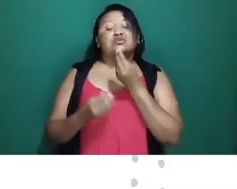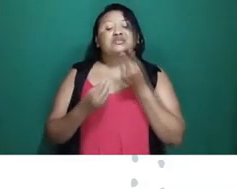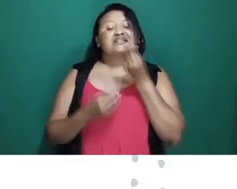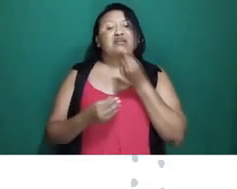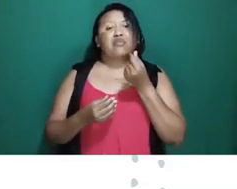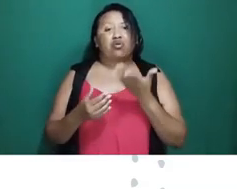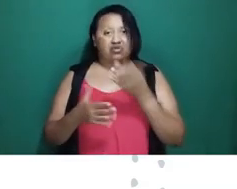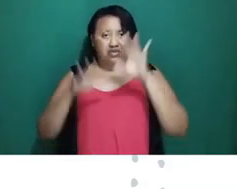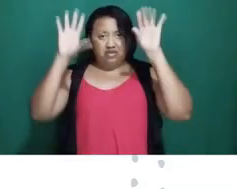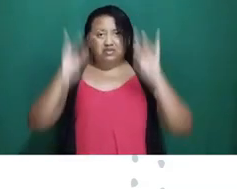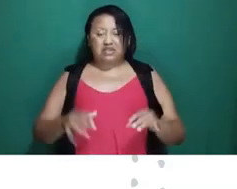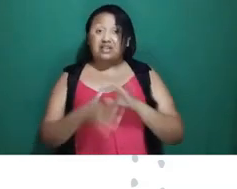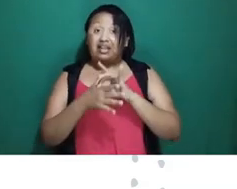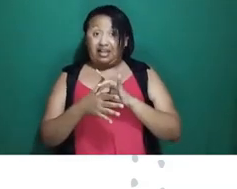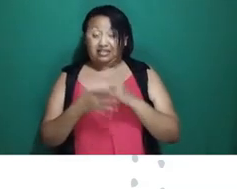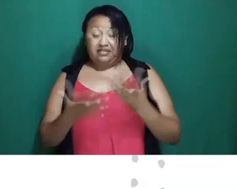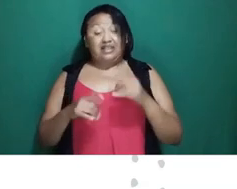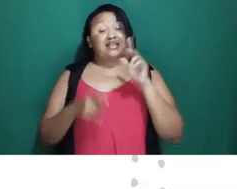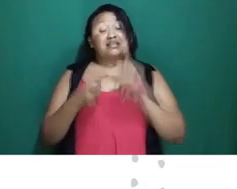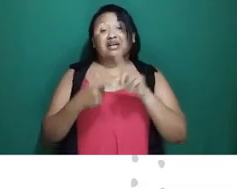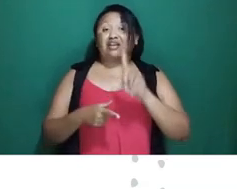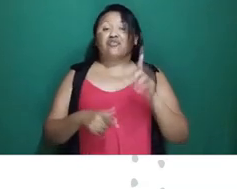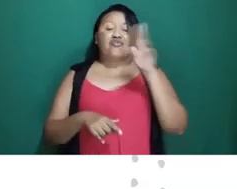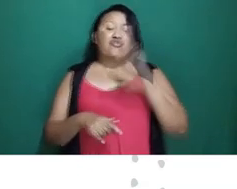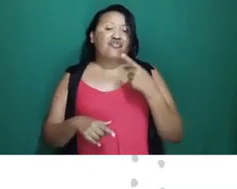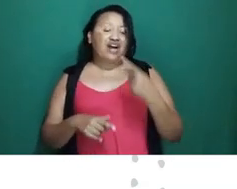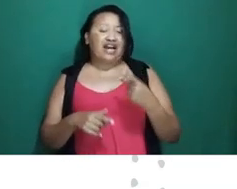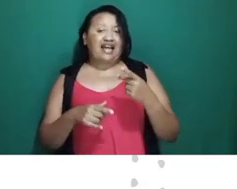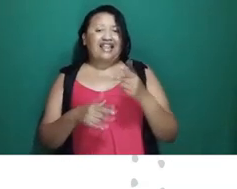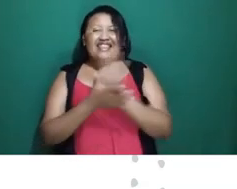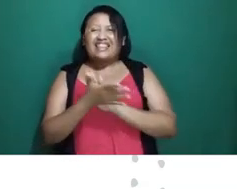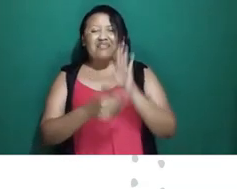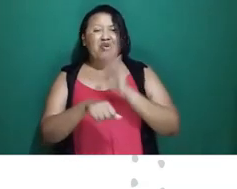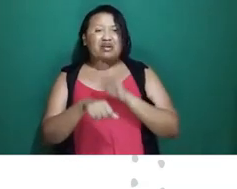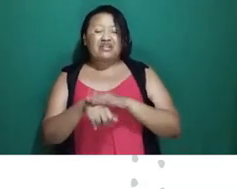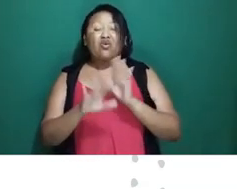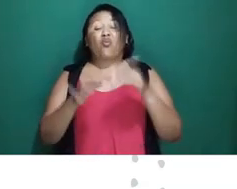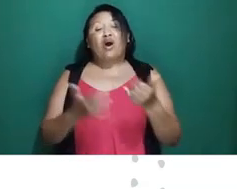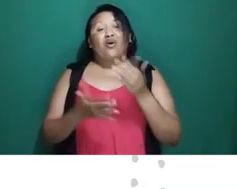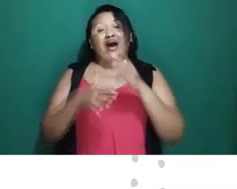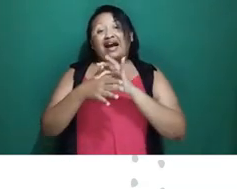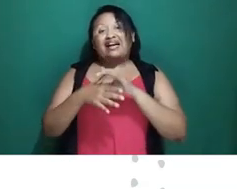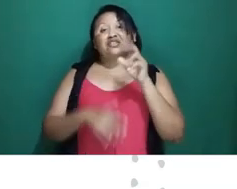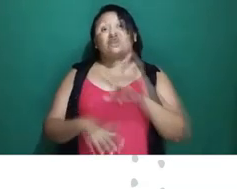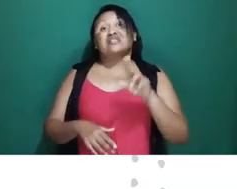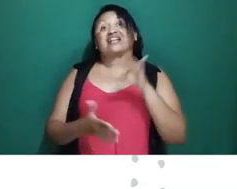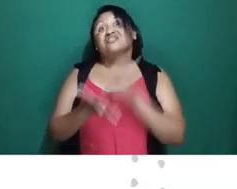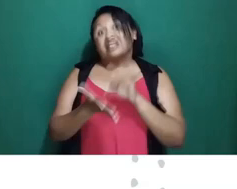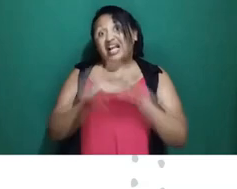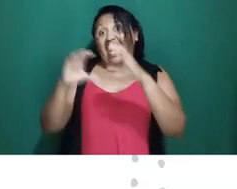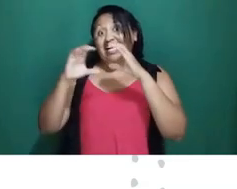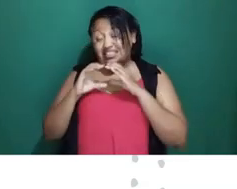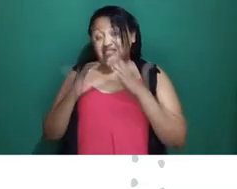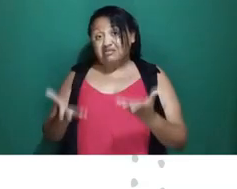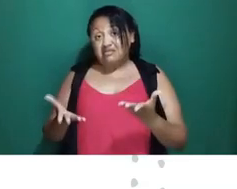não fala né que a carne é utilizada é pequena não fala nenhum momento qual é a carne utilizada no sanduíche